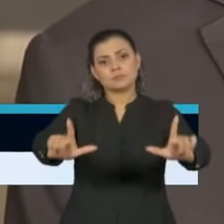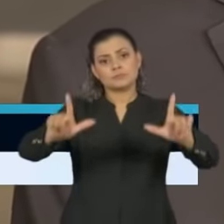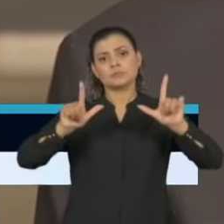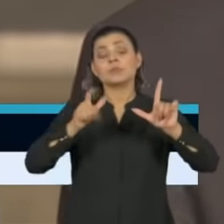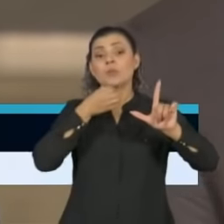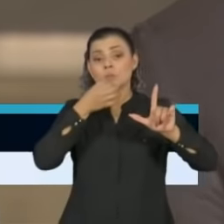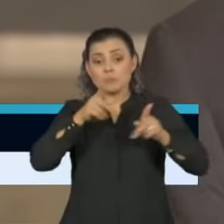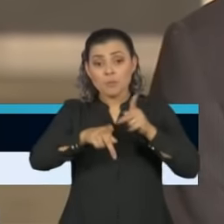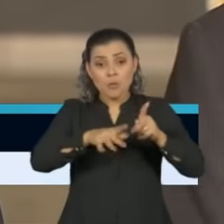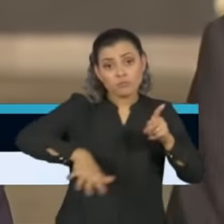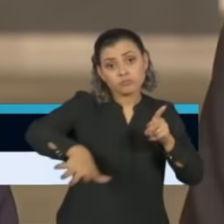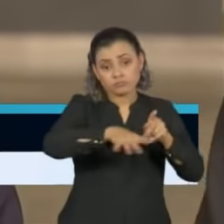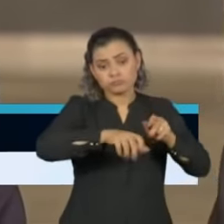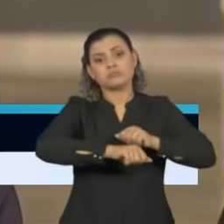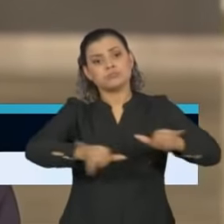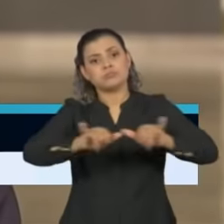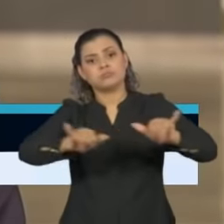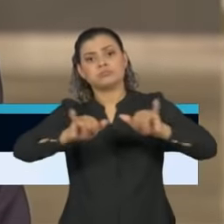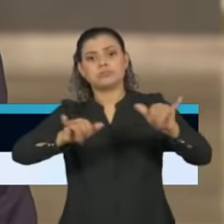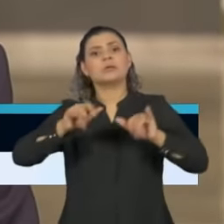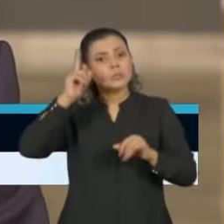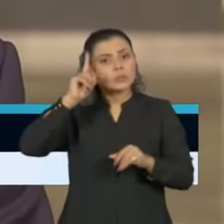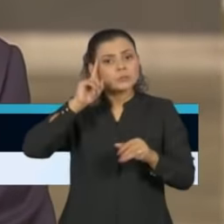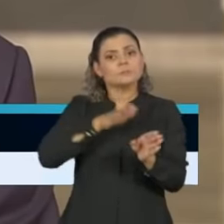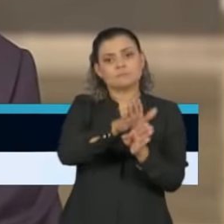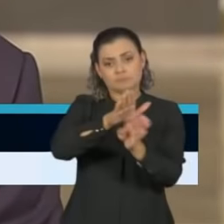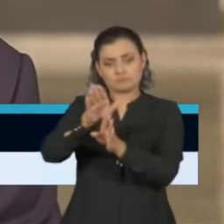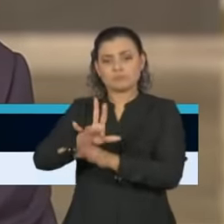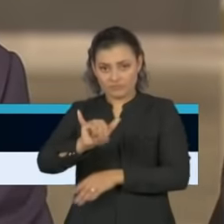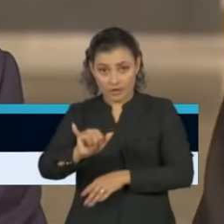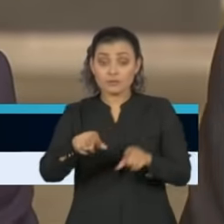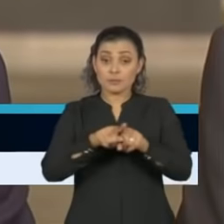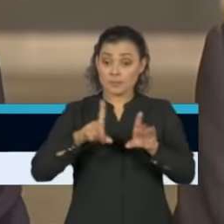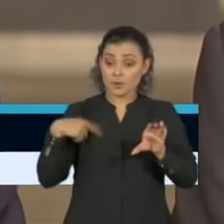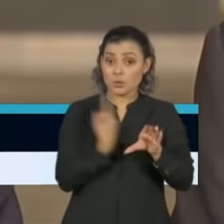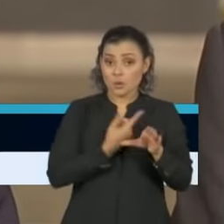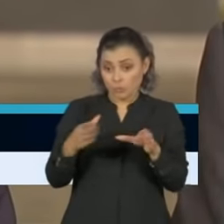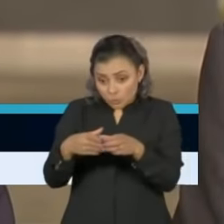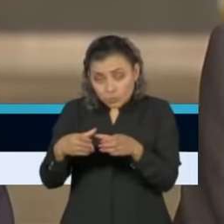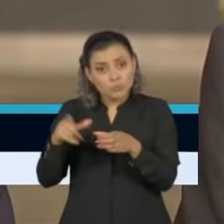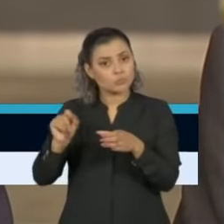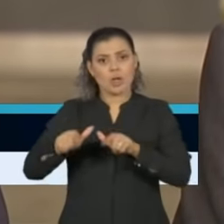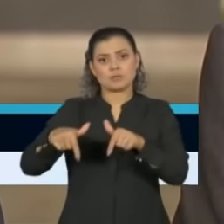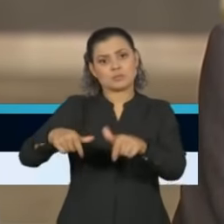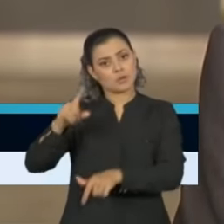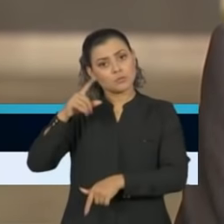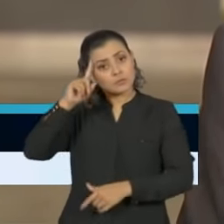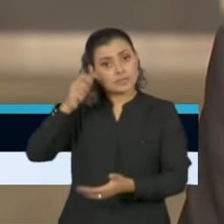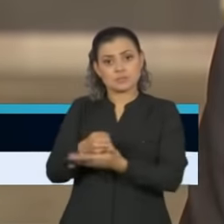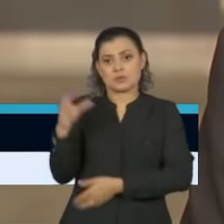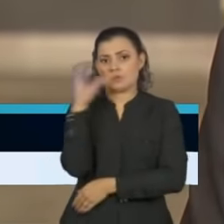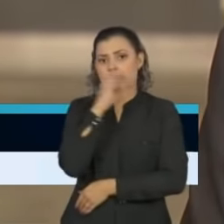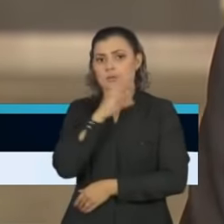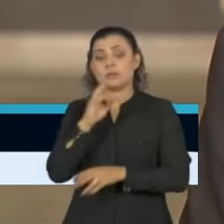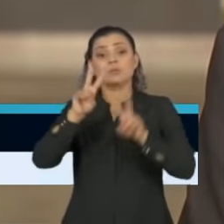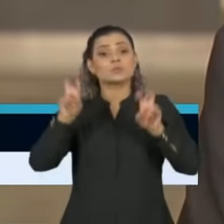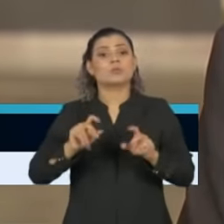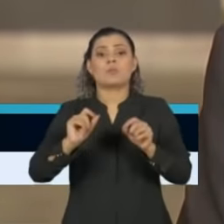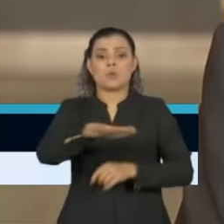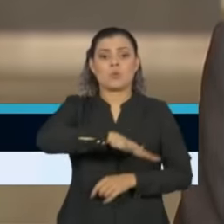opinião pública diariamente. Este comitê tem poder de decisão para tomar medidas emergenciais sobre o funcionamento da